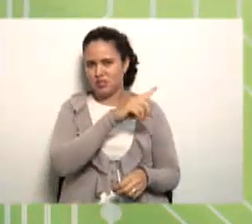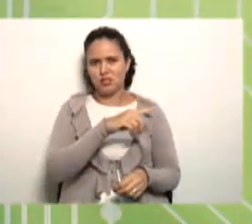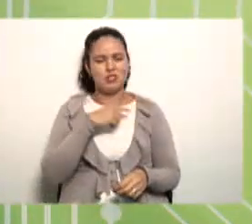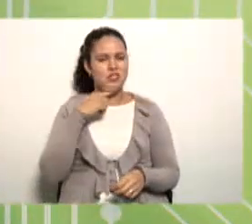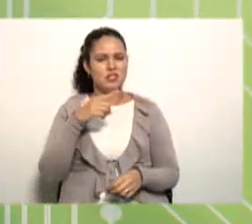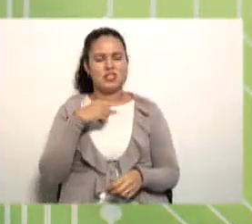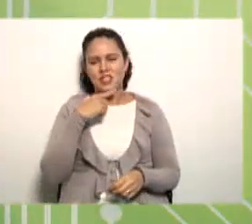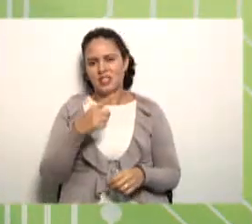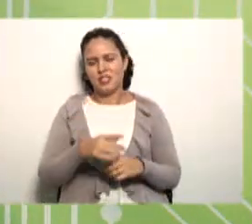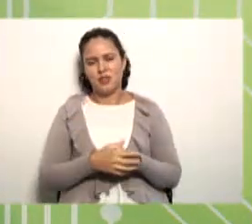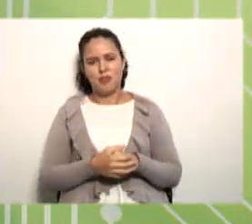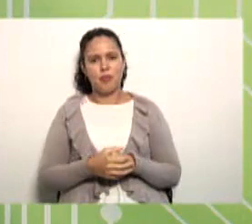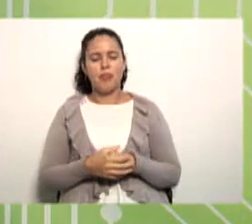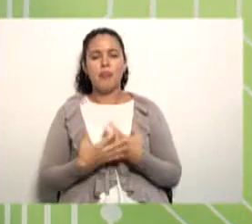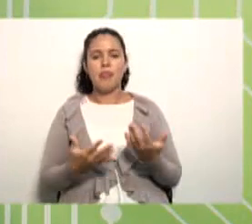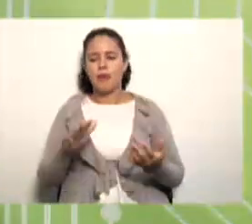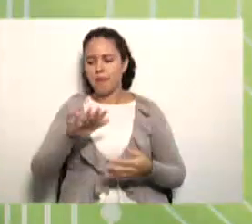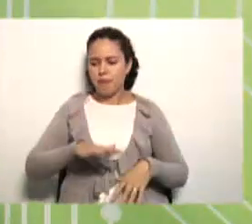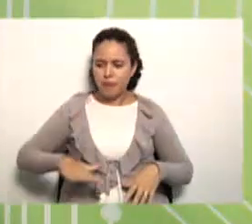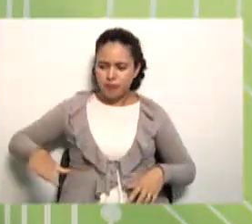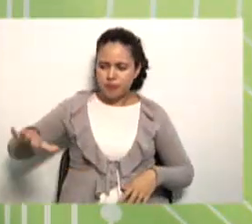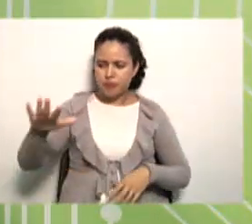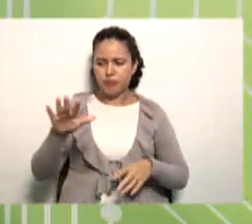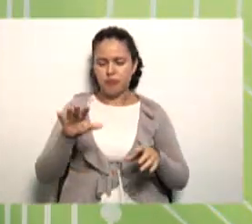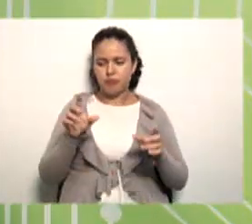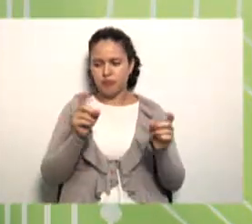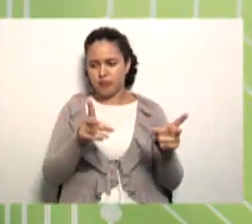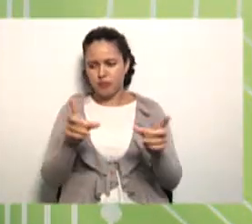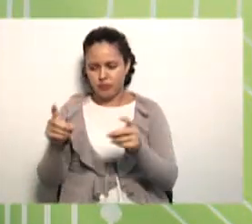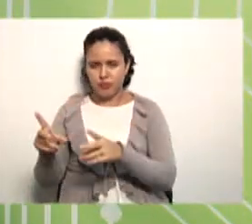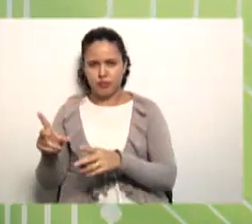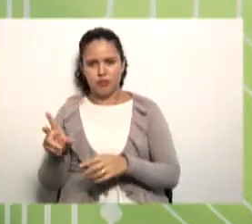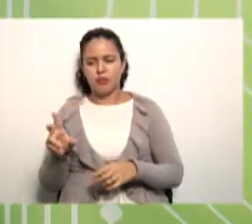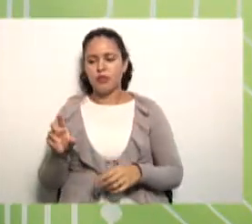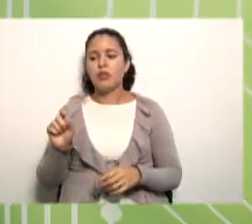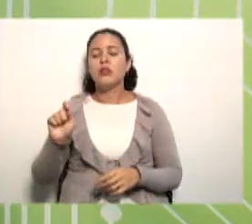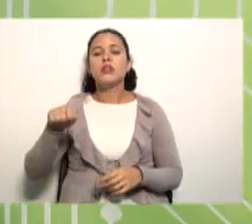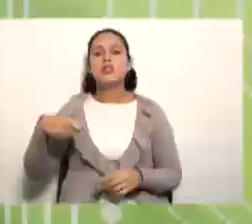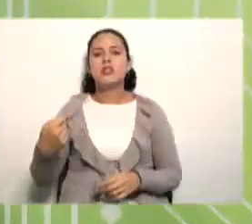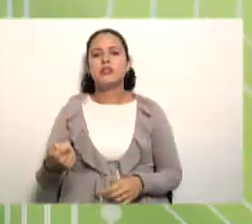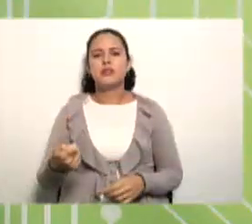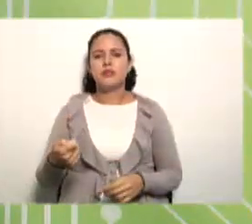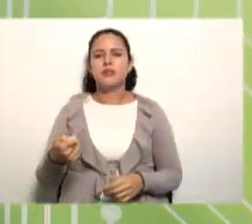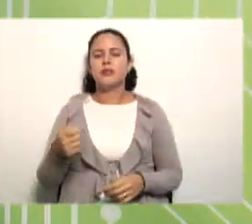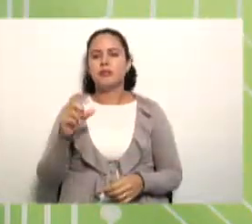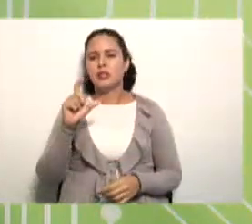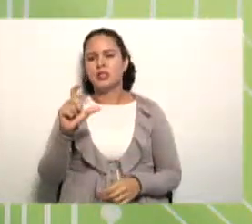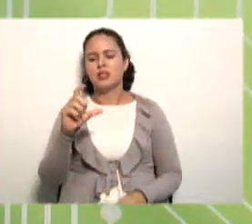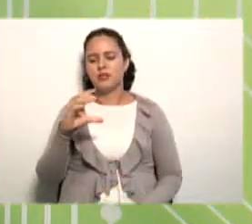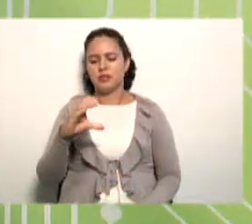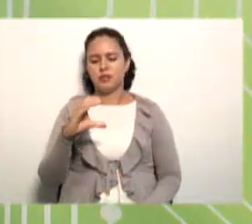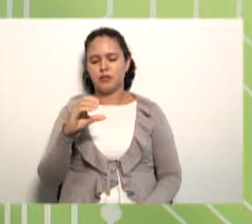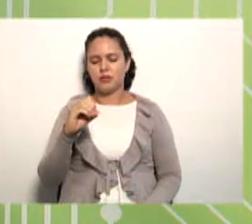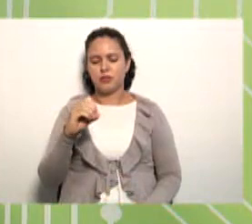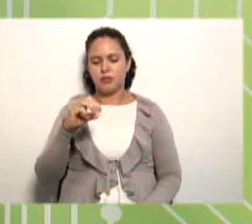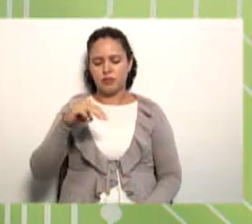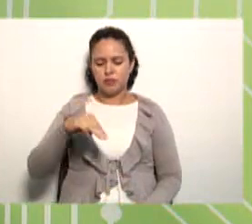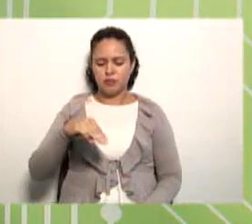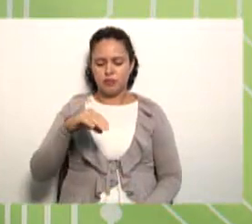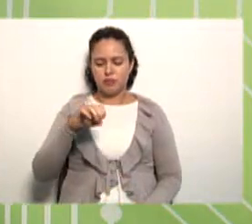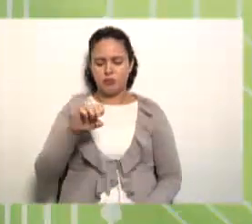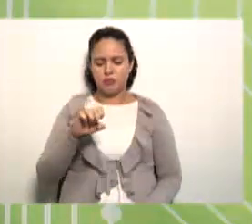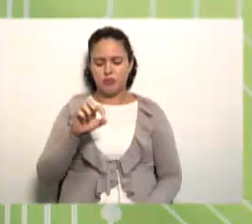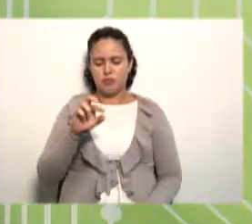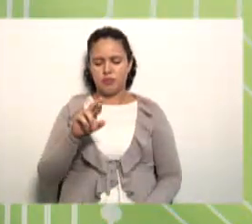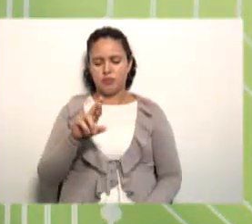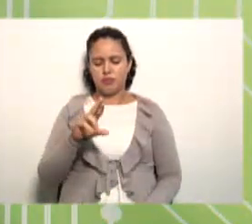prática, né? O comércio, então, ele vem para sanar esse tipo de problema e o comércio principalmente vai permitir uma coisa muito importante para a nossa economia, que é